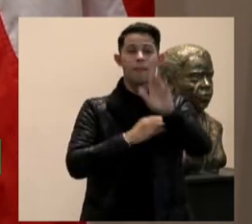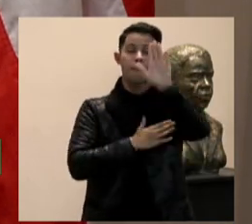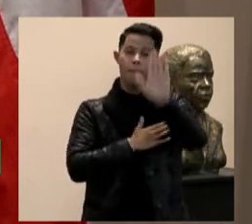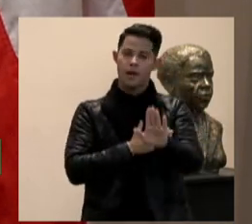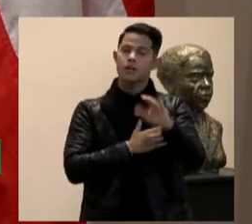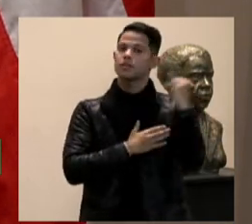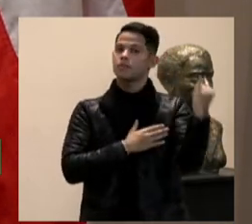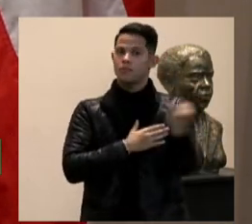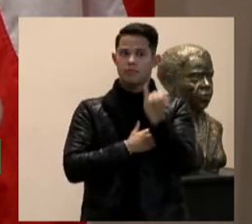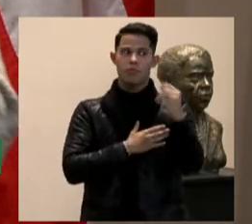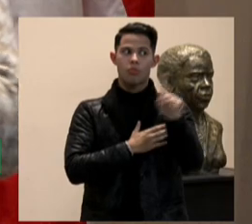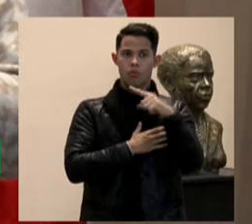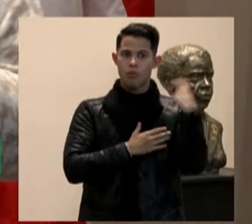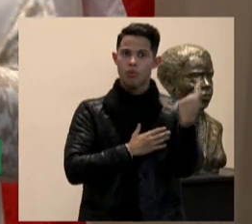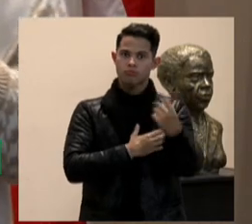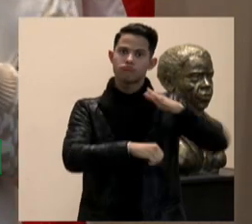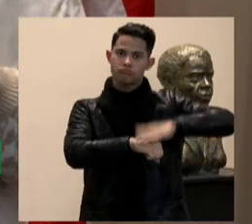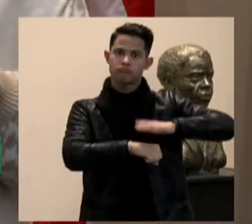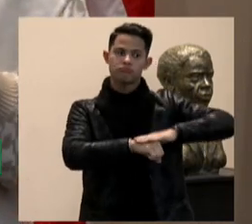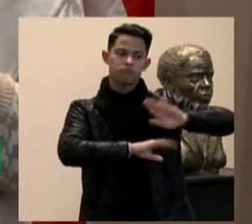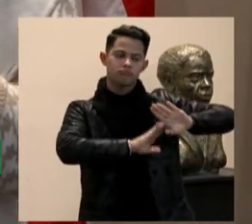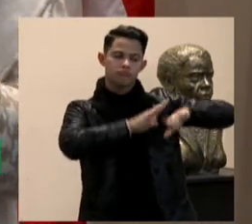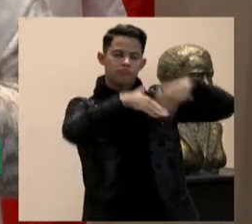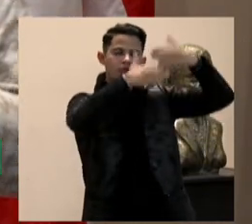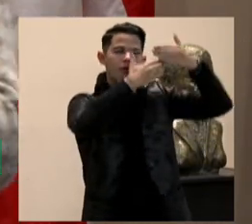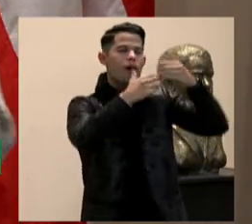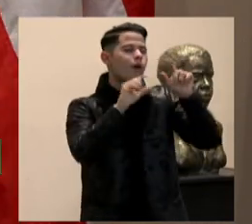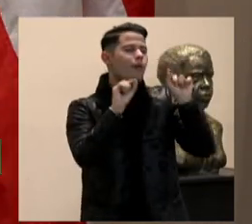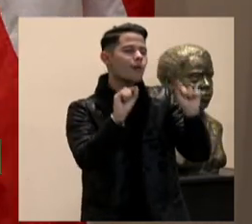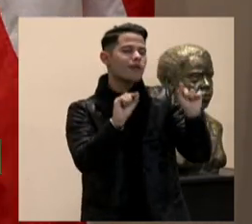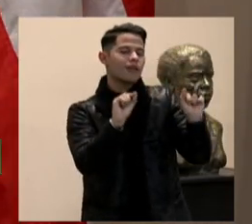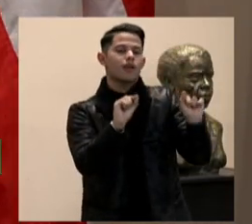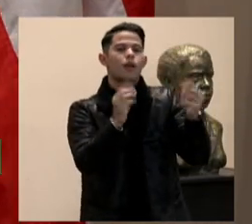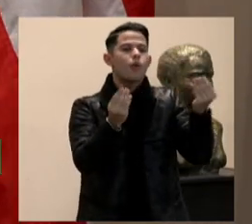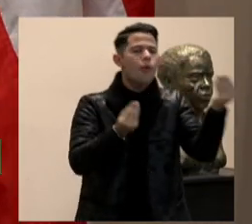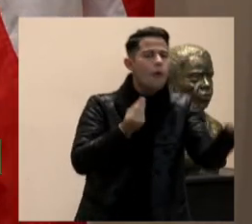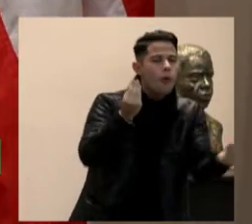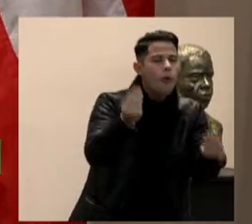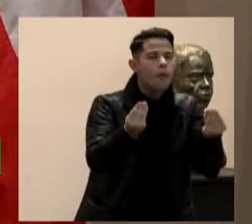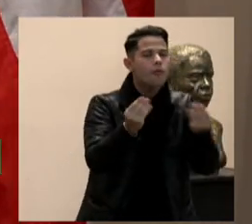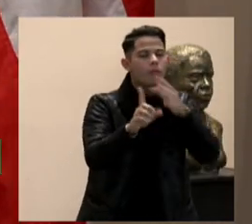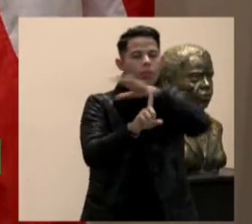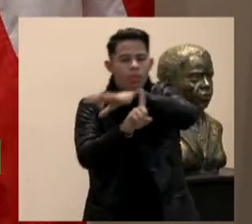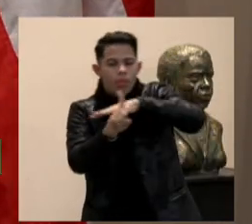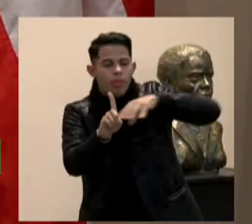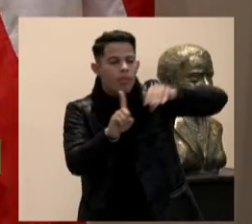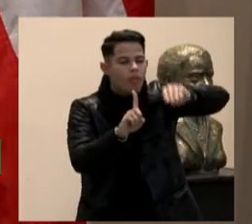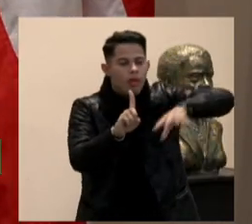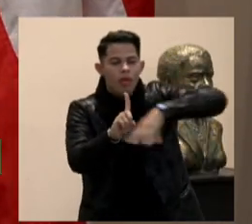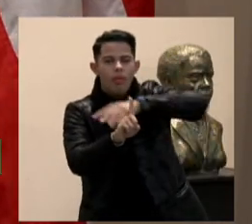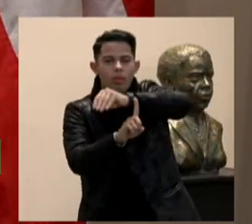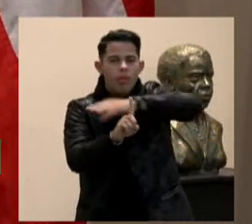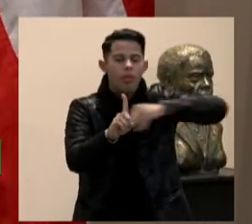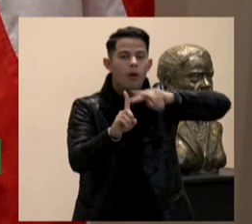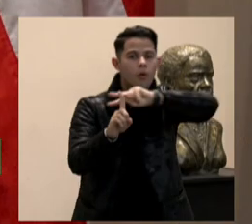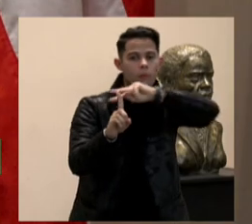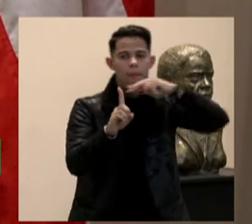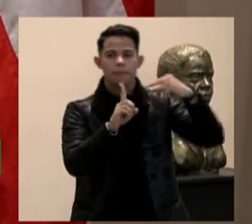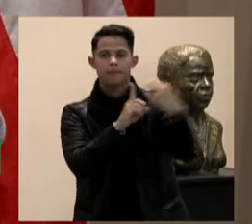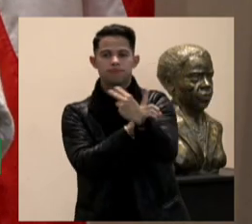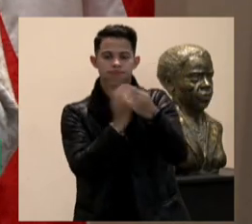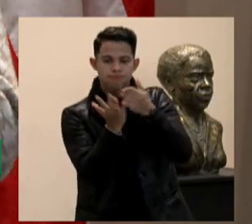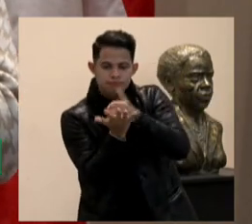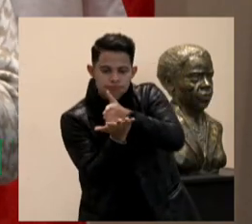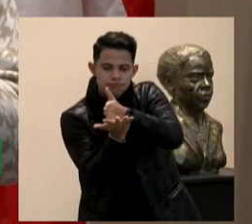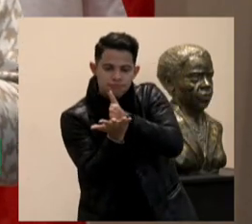precisa avançar é como a gente articula isso com uma perspectiva interseccional. Então,